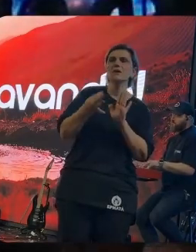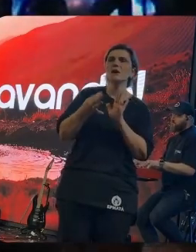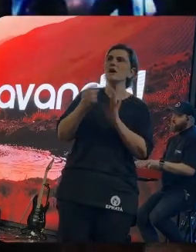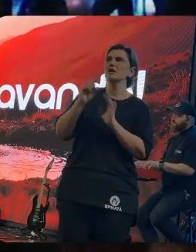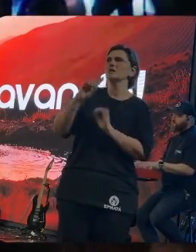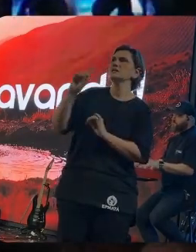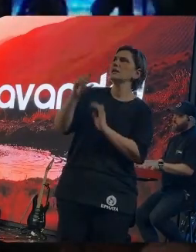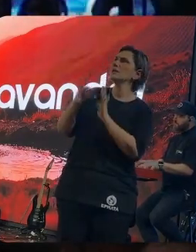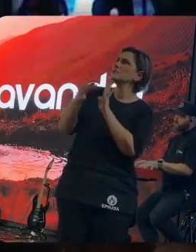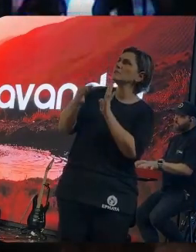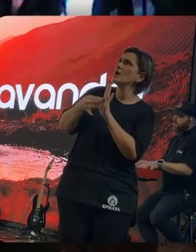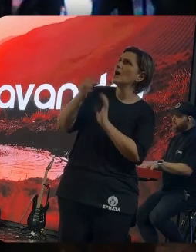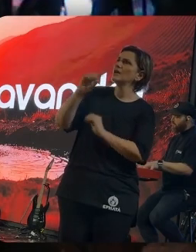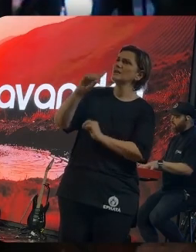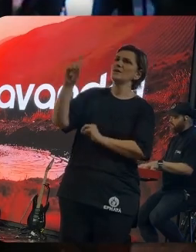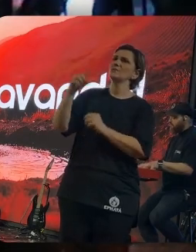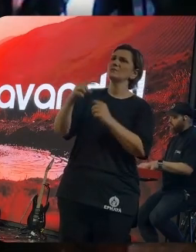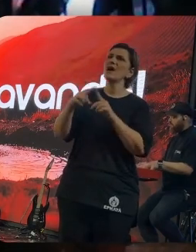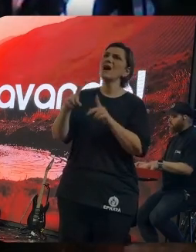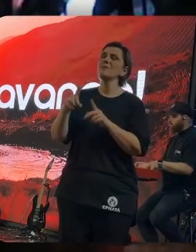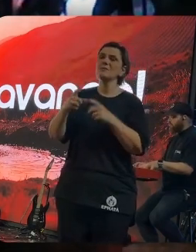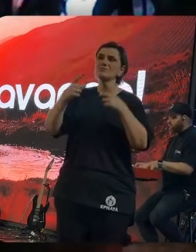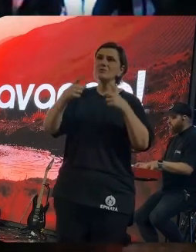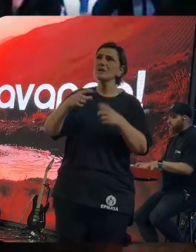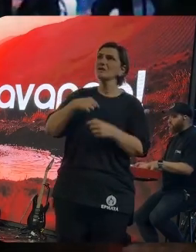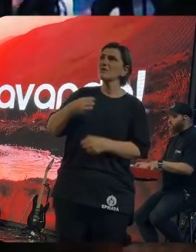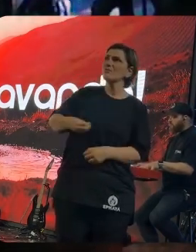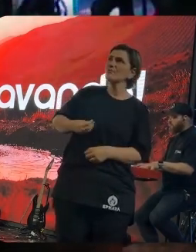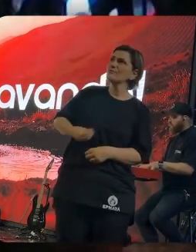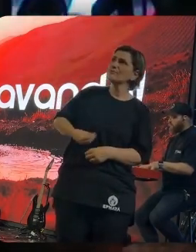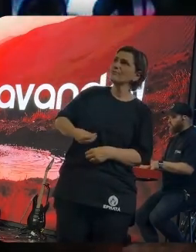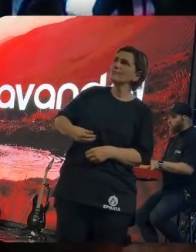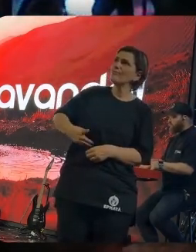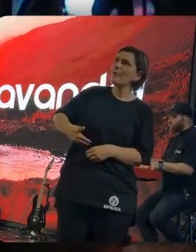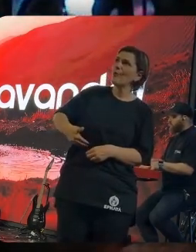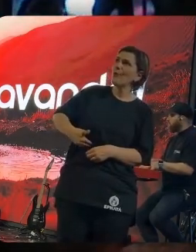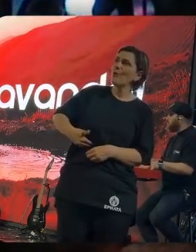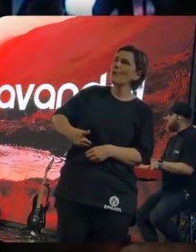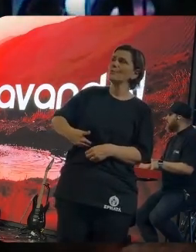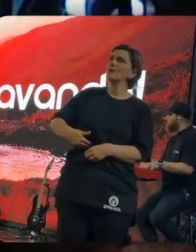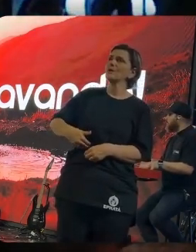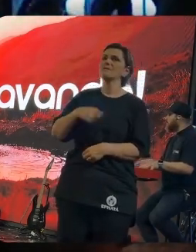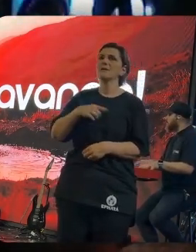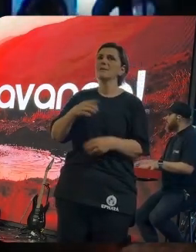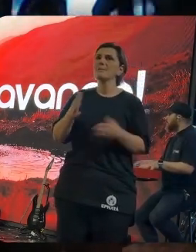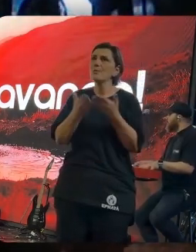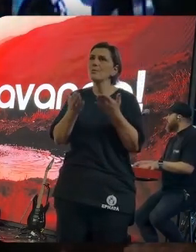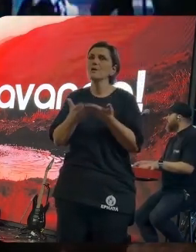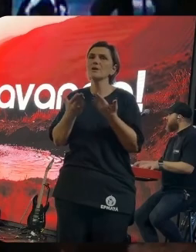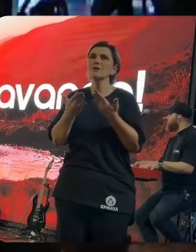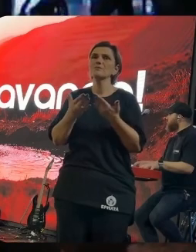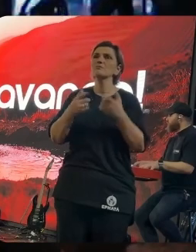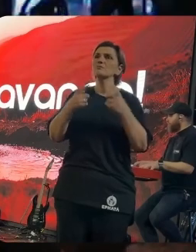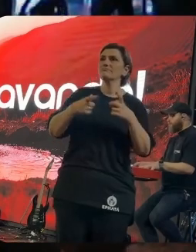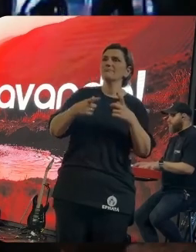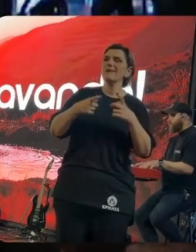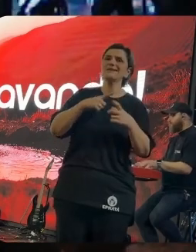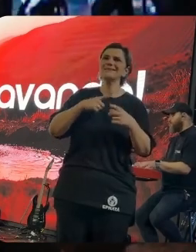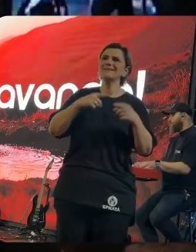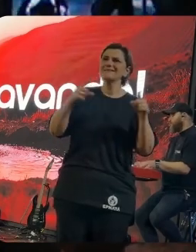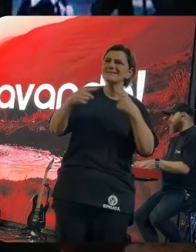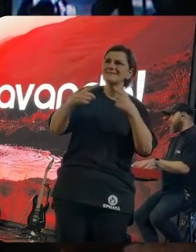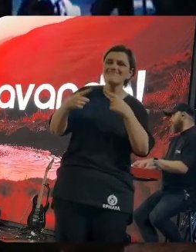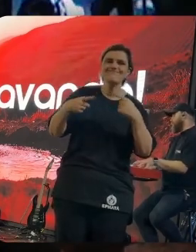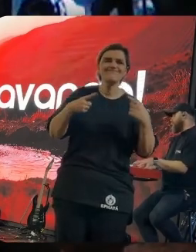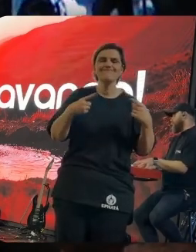dizer: Deus, mas no lugar em que eu estou tem fome, no lugar em que eu estou tem escassez, no lugar em que eu estou tem muitos